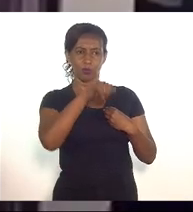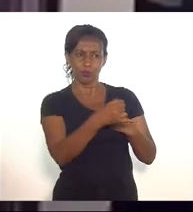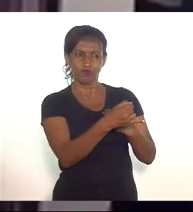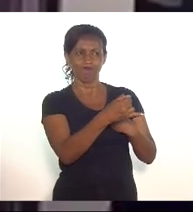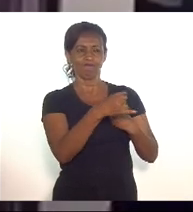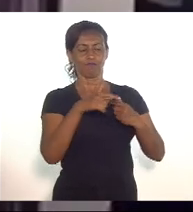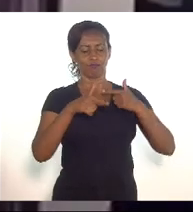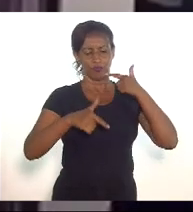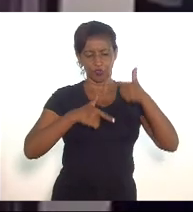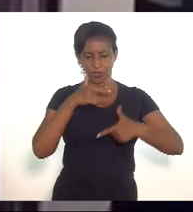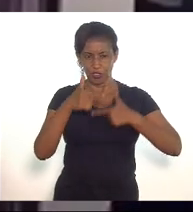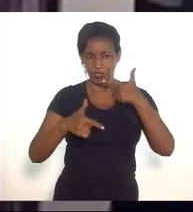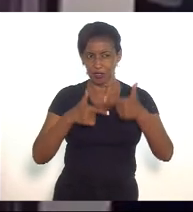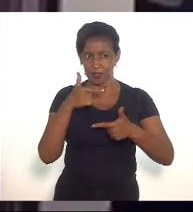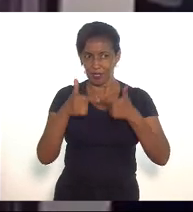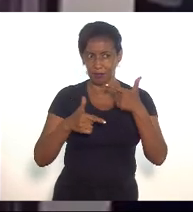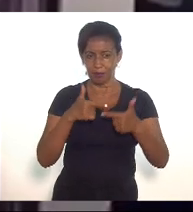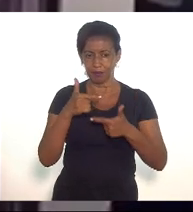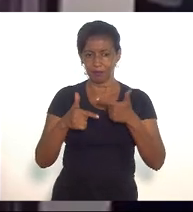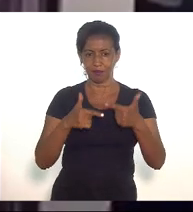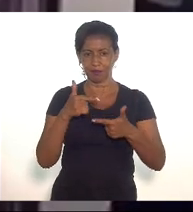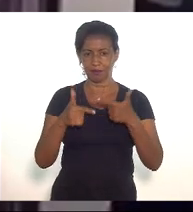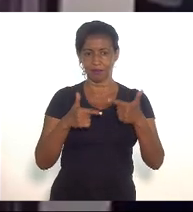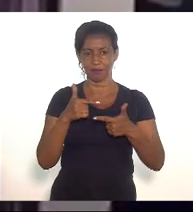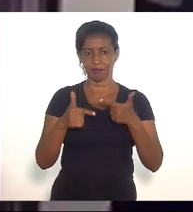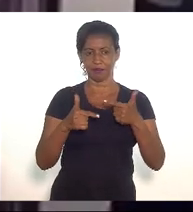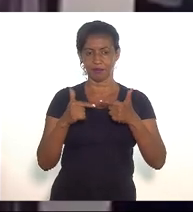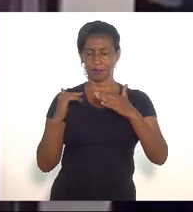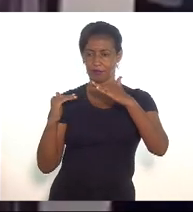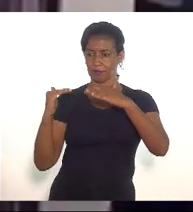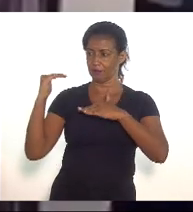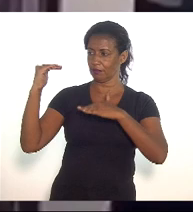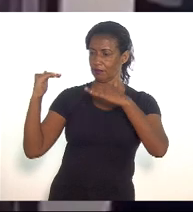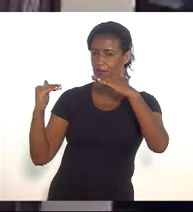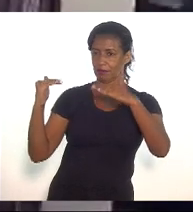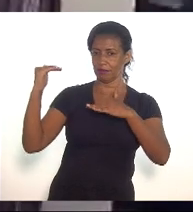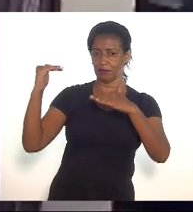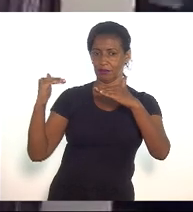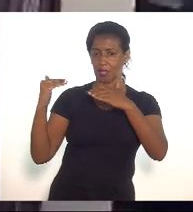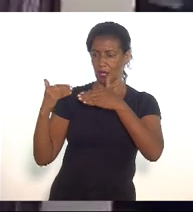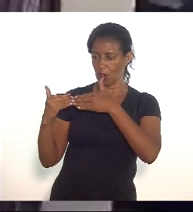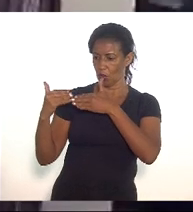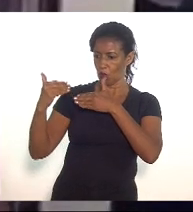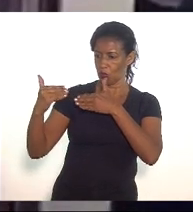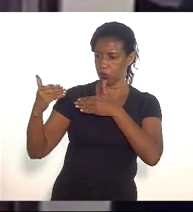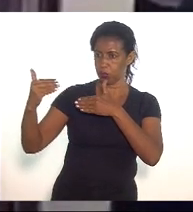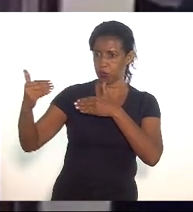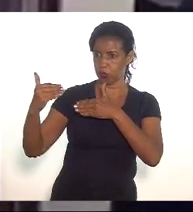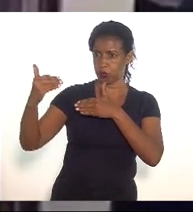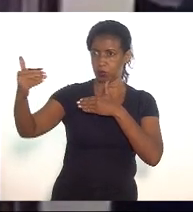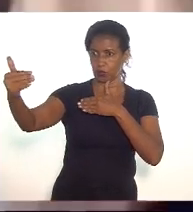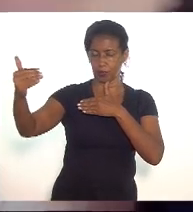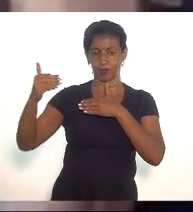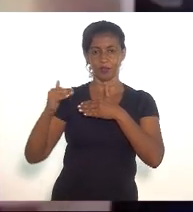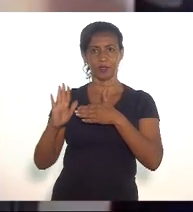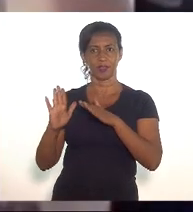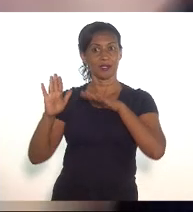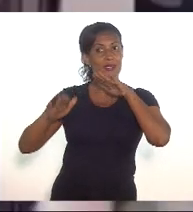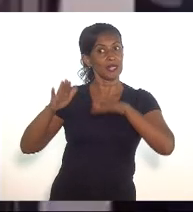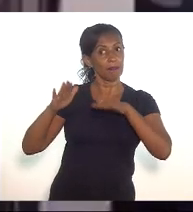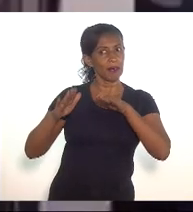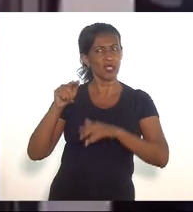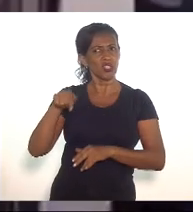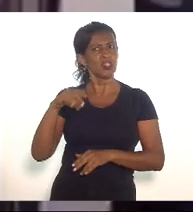trabalhar cenários de médio, de curto, médio e longo prazo. Isso daí, para nós, é que